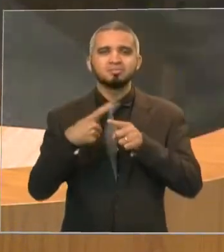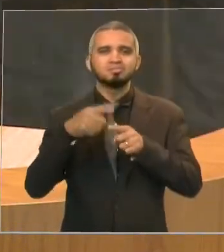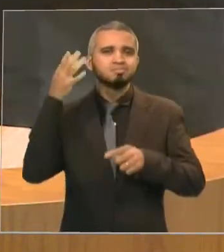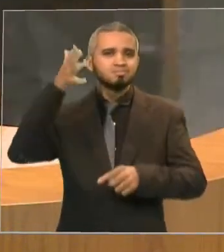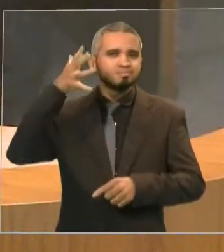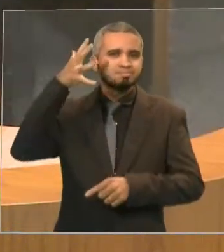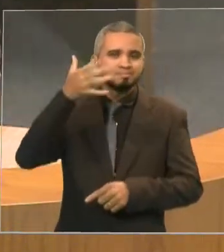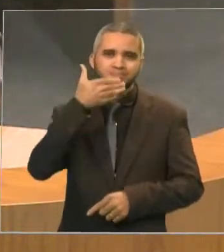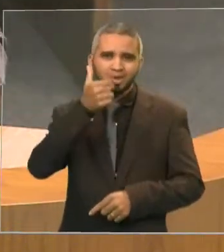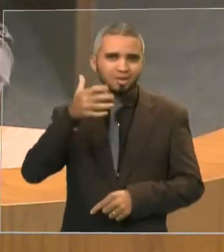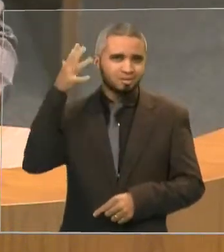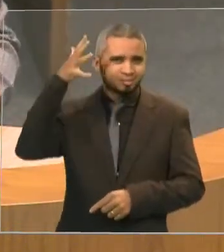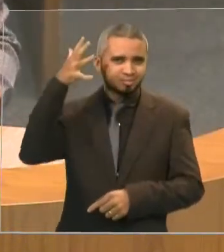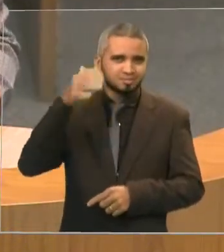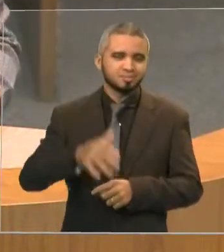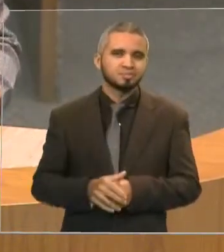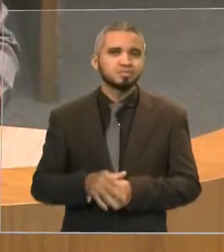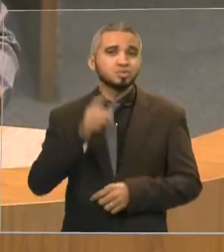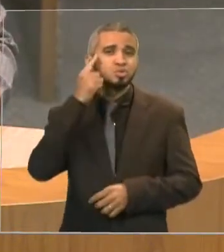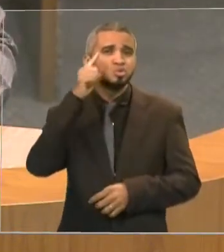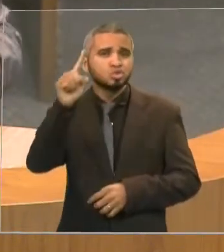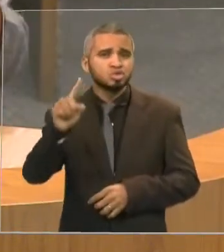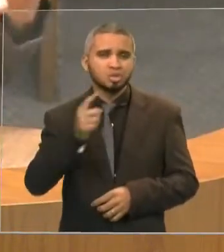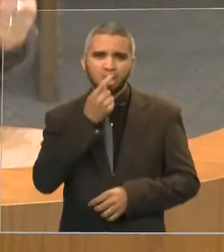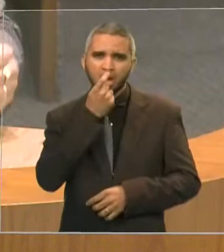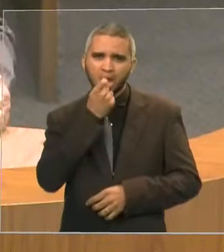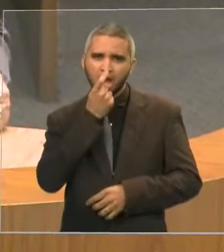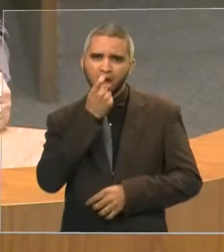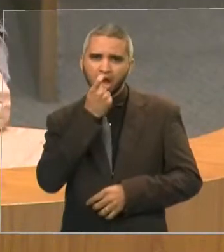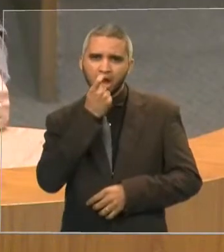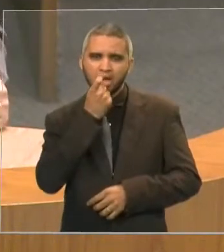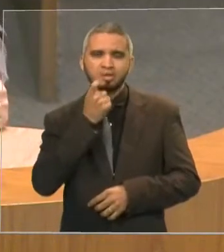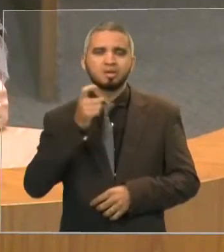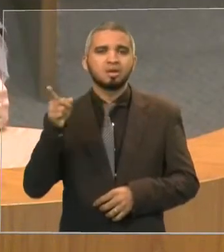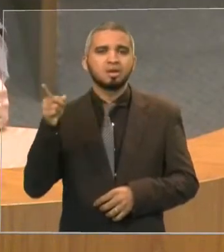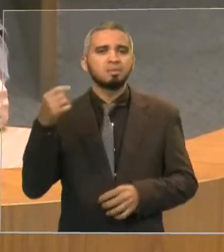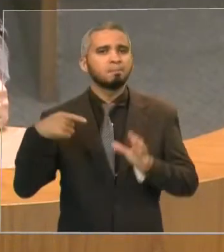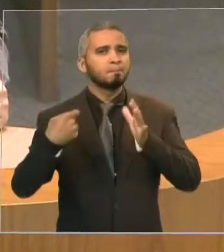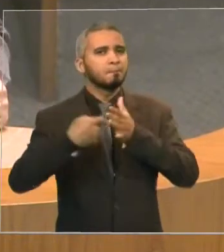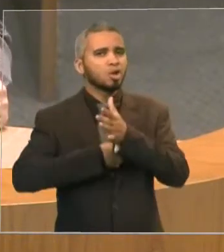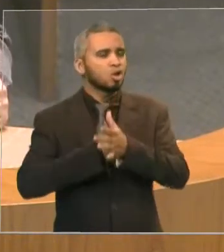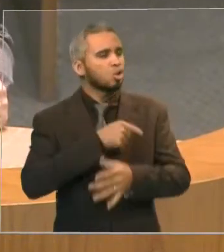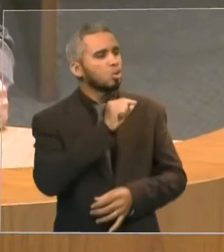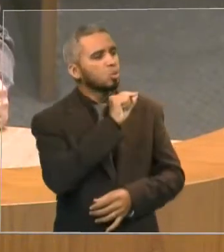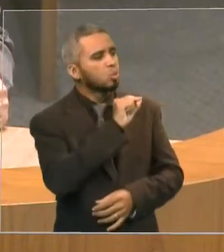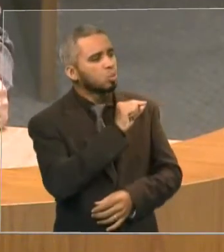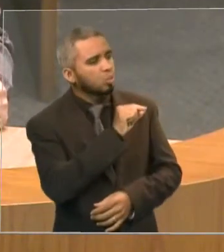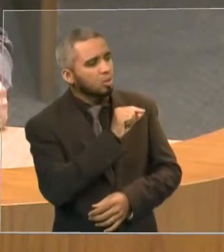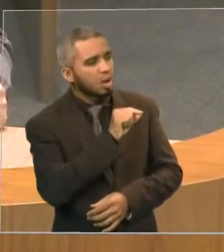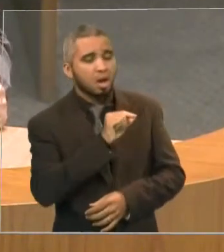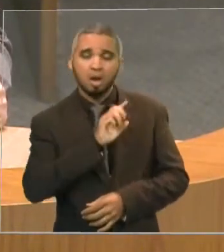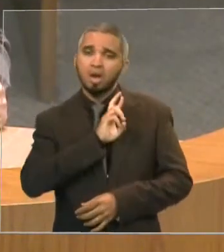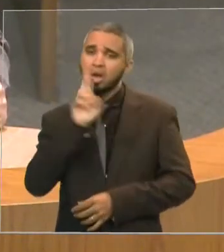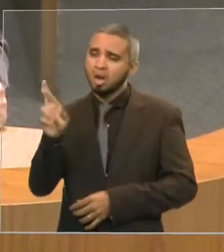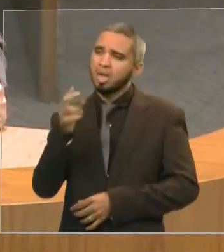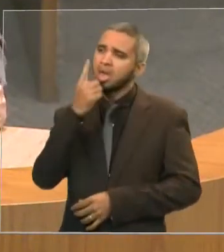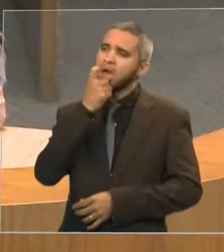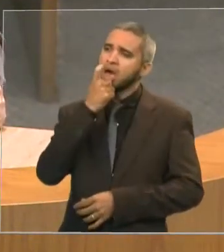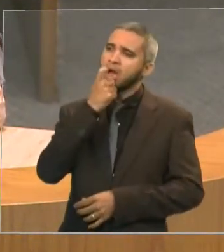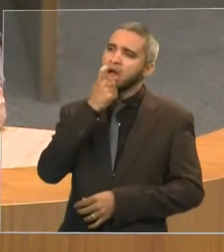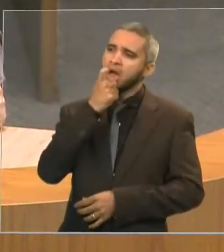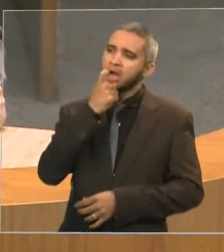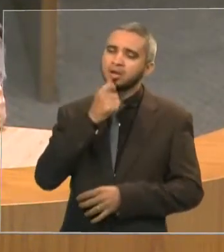melhor. Aí, um dia, eu estava botando e ele perguntou o que era. E eu disse que era um spray de garganta. Ele